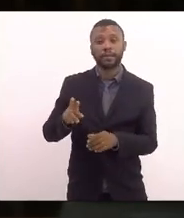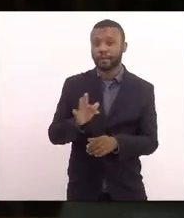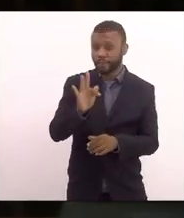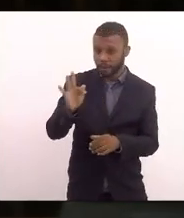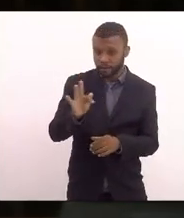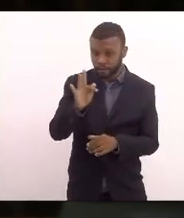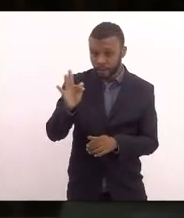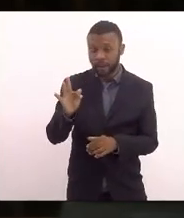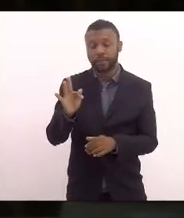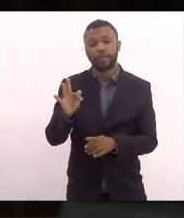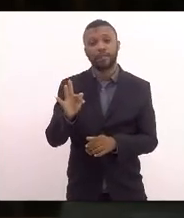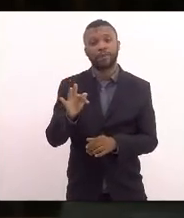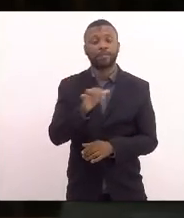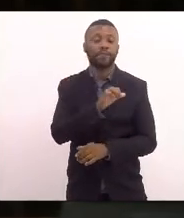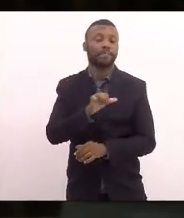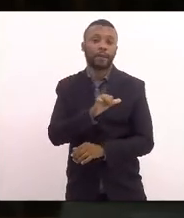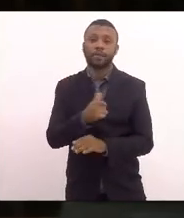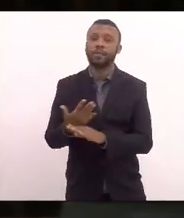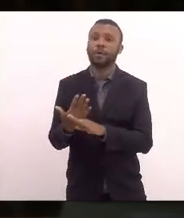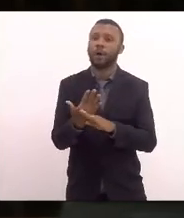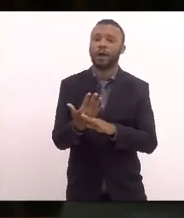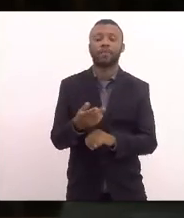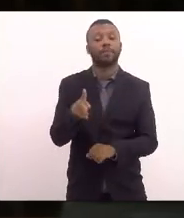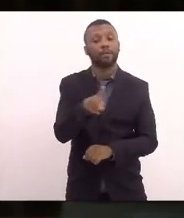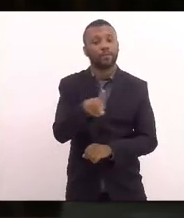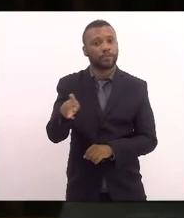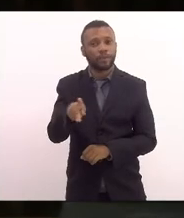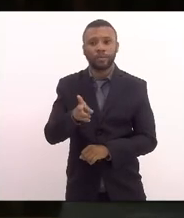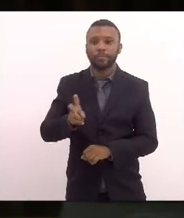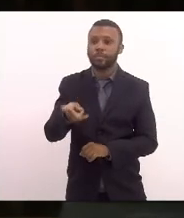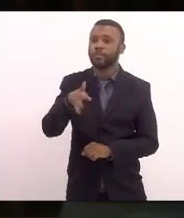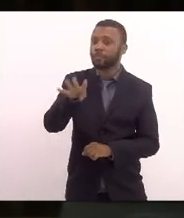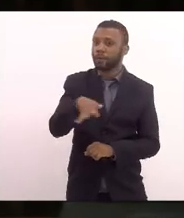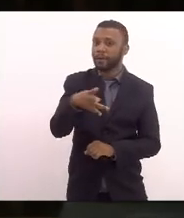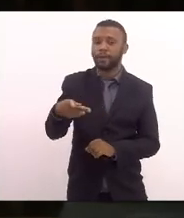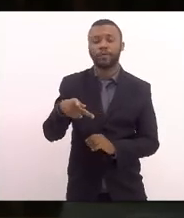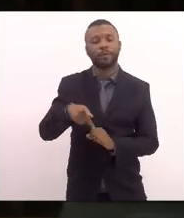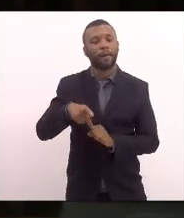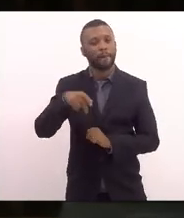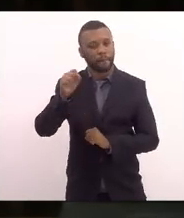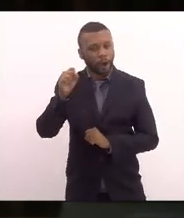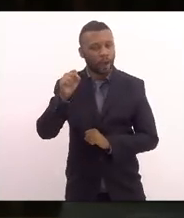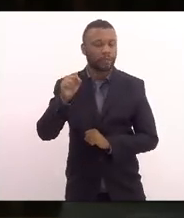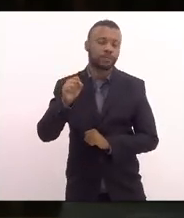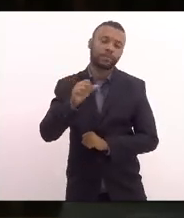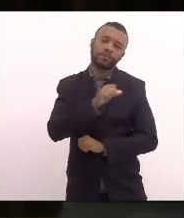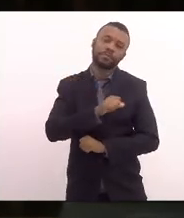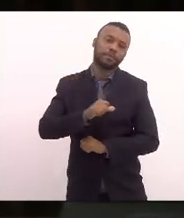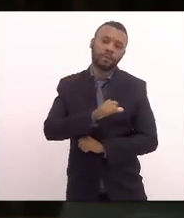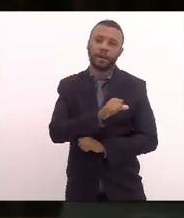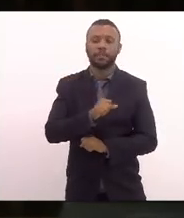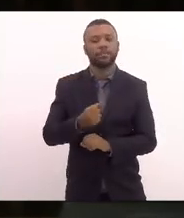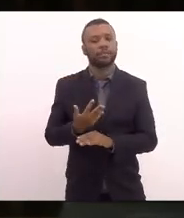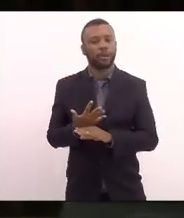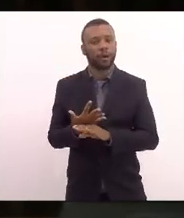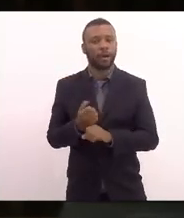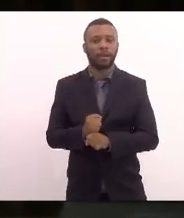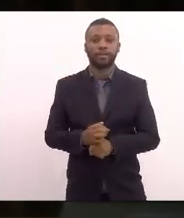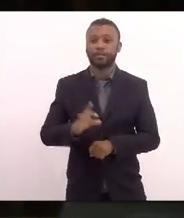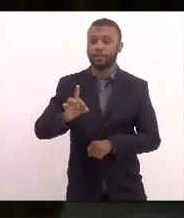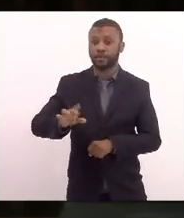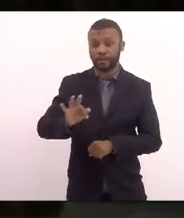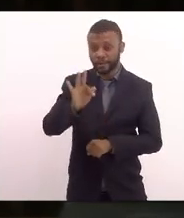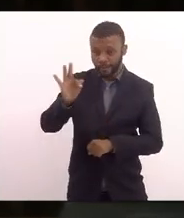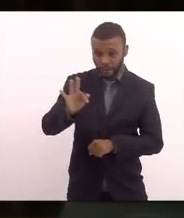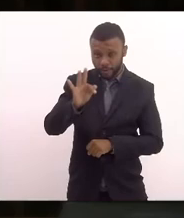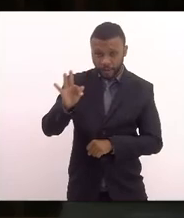Enfermagem da UERJ, professora permanente do Programa de Pós-Graduação em Enfermagem da UERJ, diretora da Faculdade de